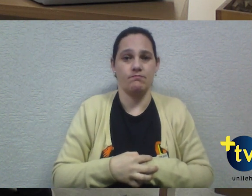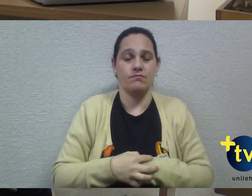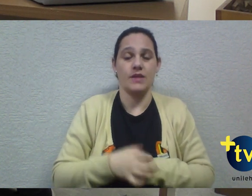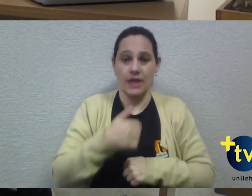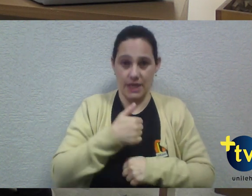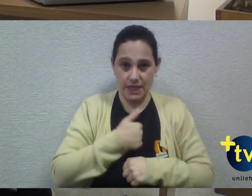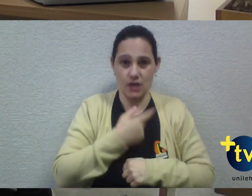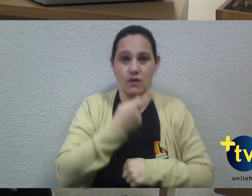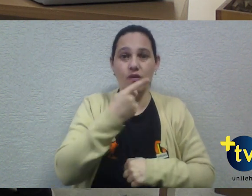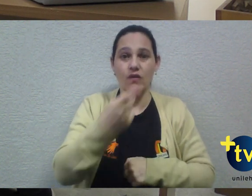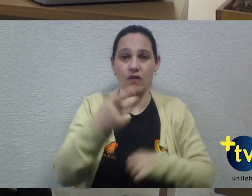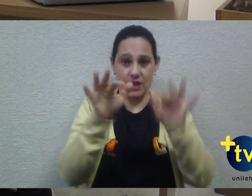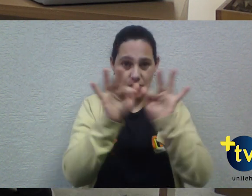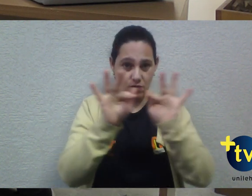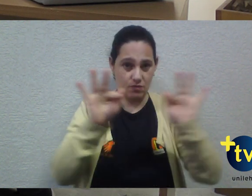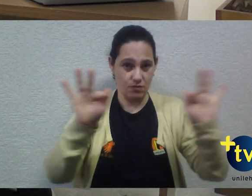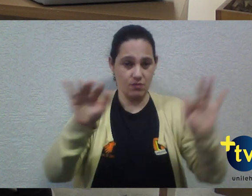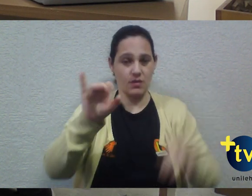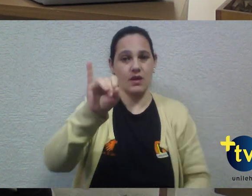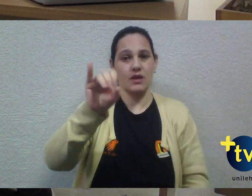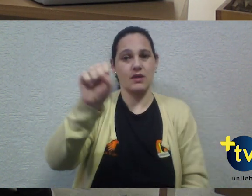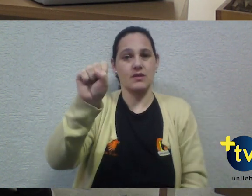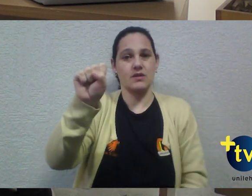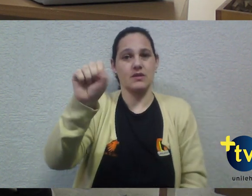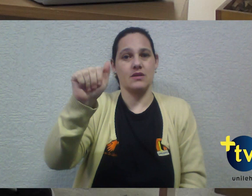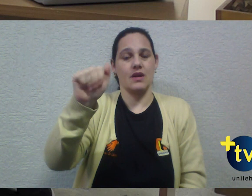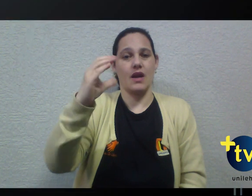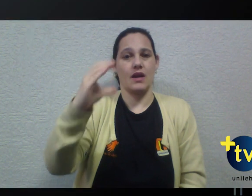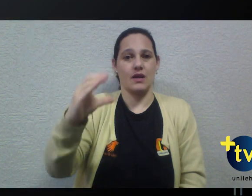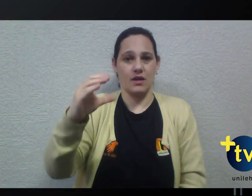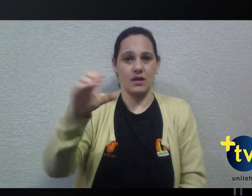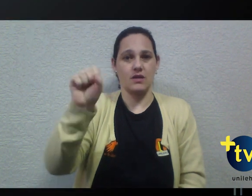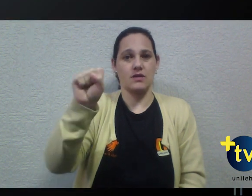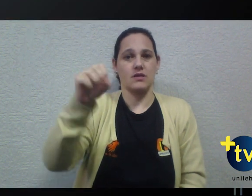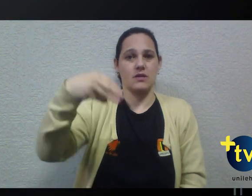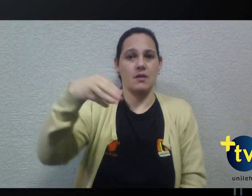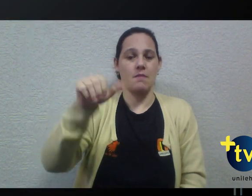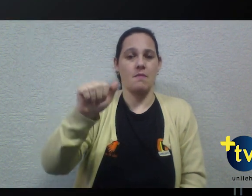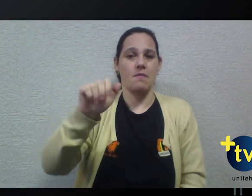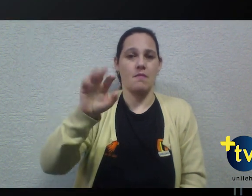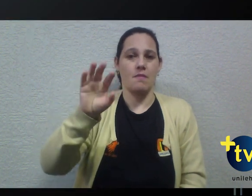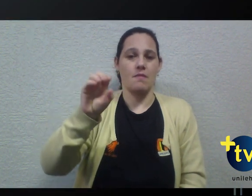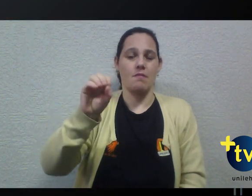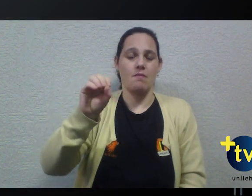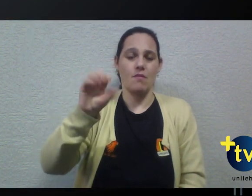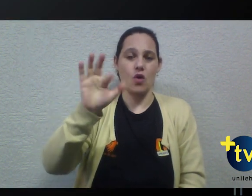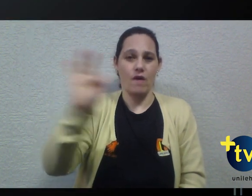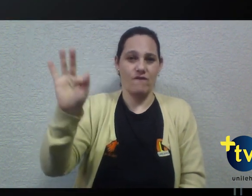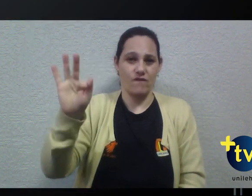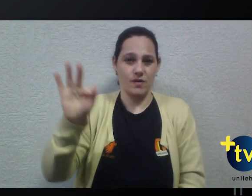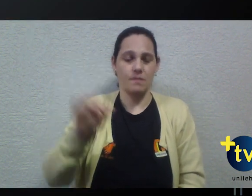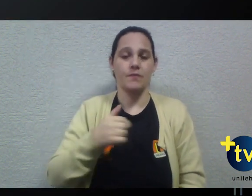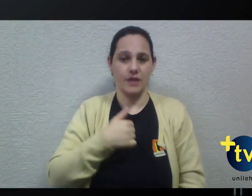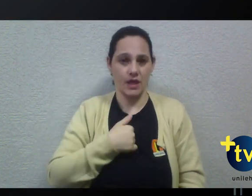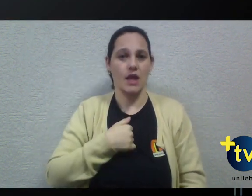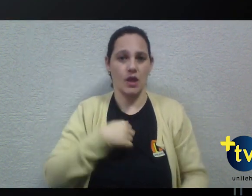E vou citar aqui uma frase do criador Isaac Asimov a respeito das leis da robótica, e